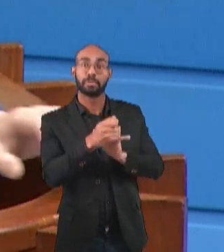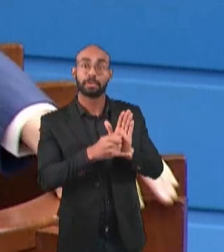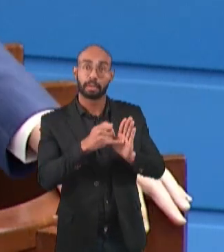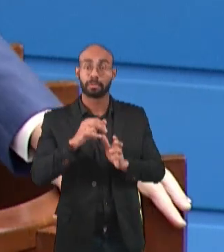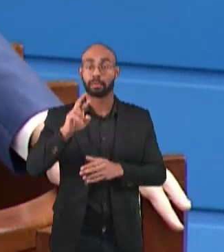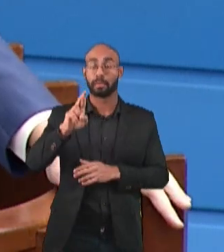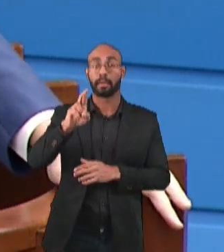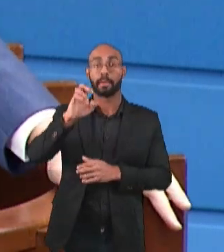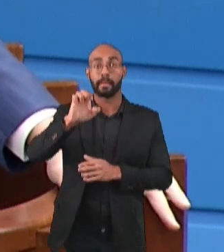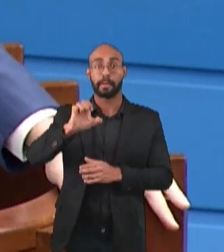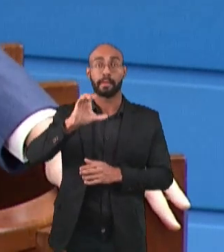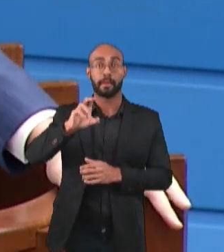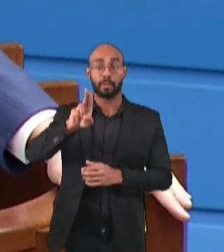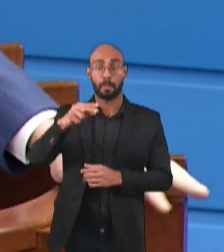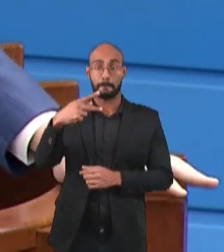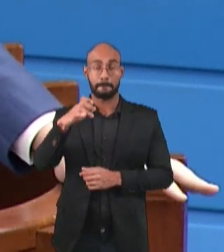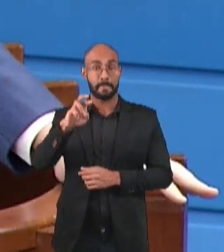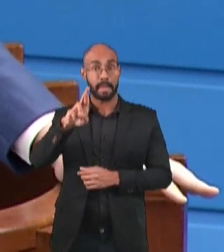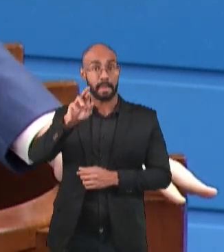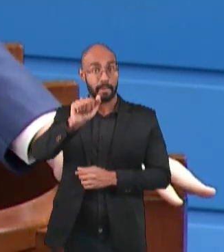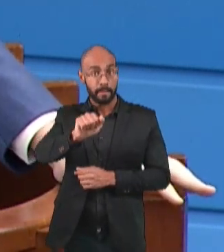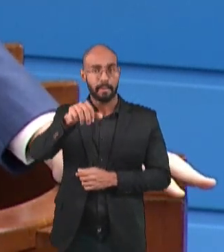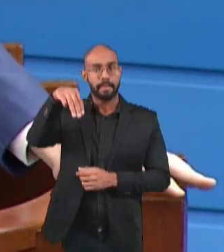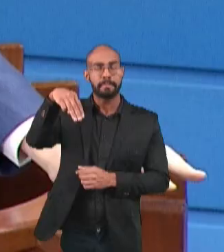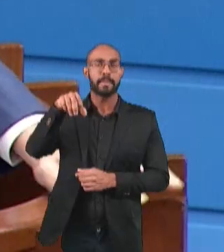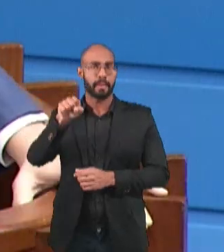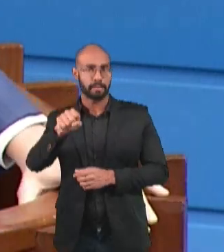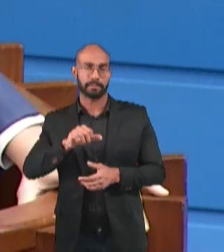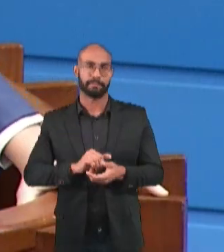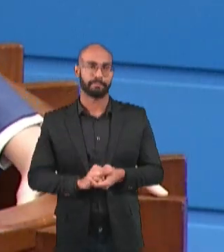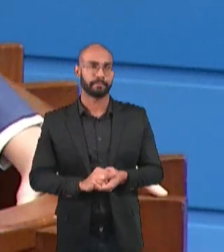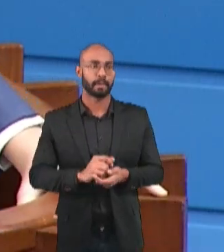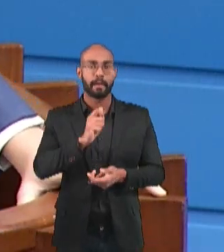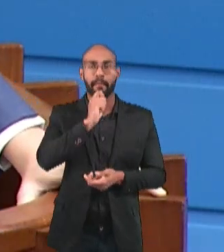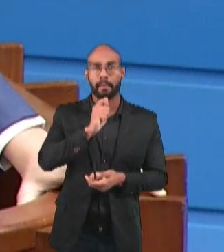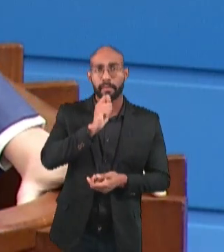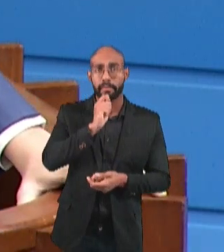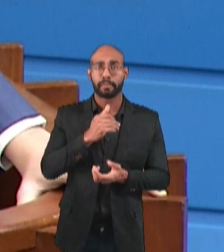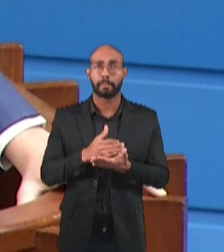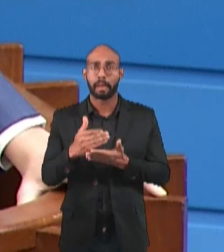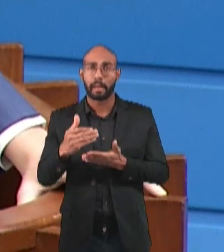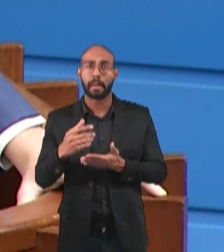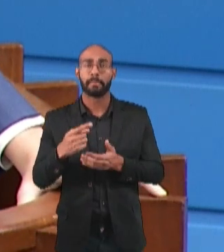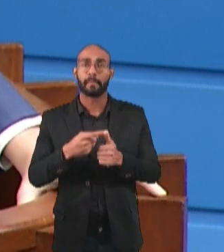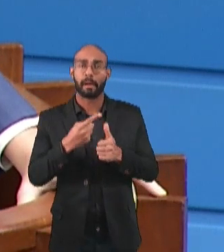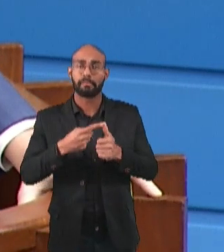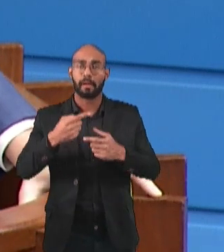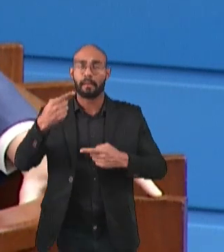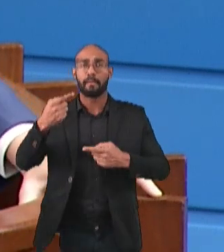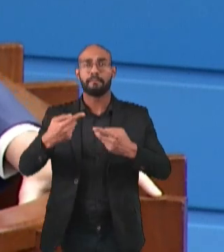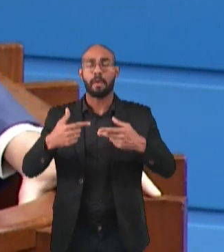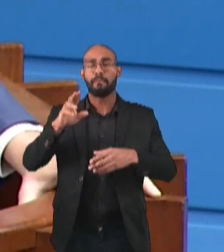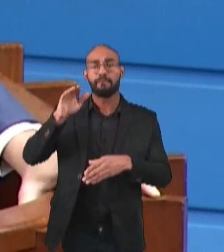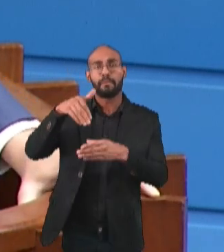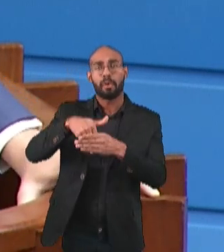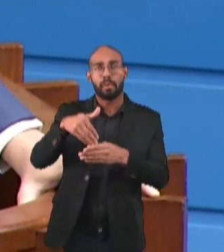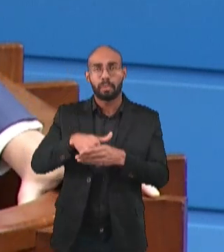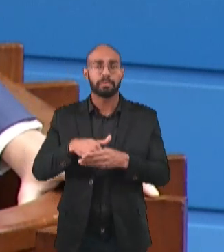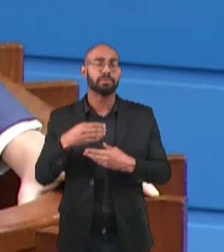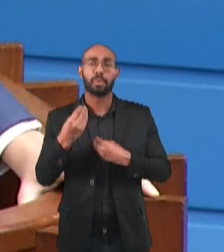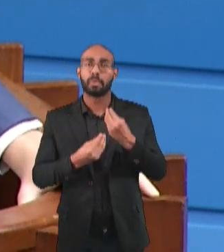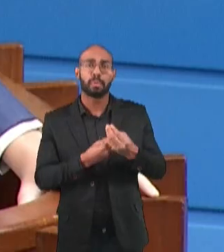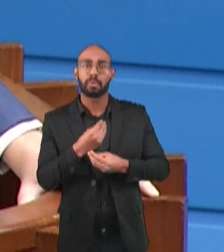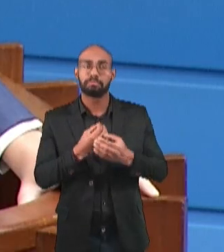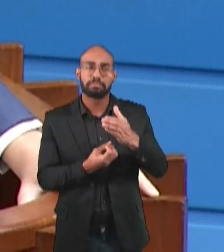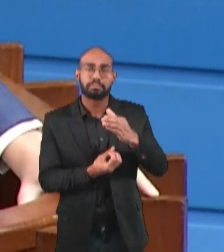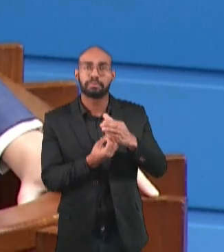Recupera MS. Ainda estamos em primeira votação discutindo a constitucionalidade do